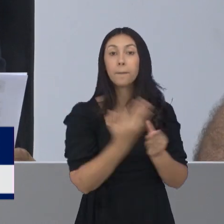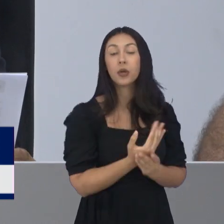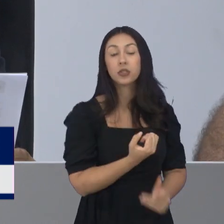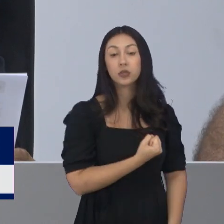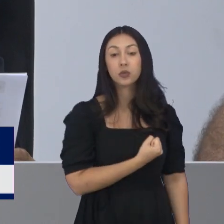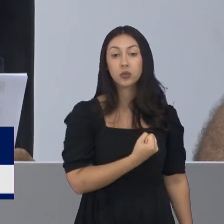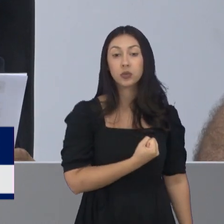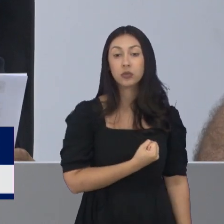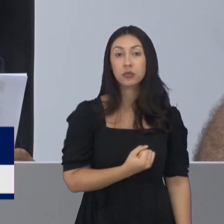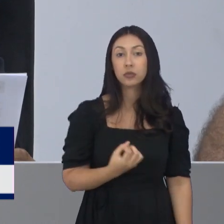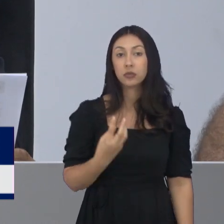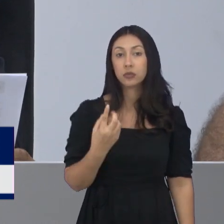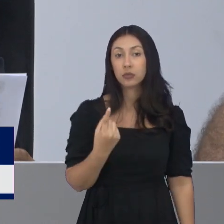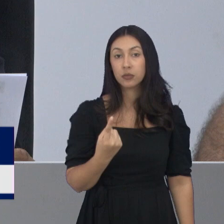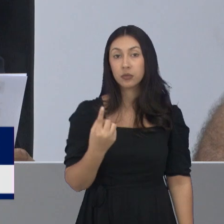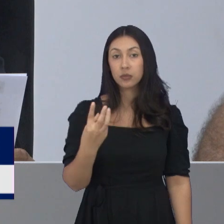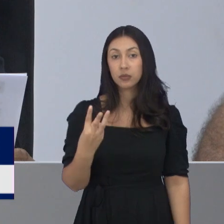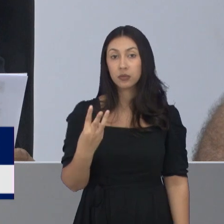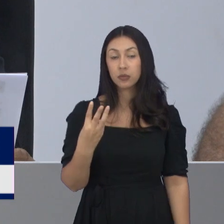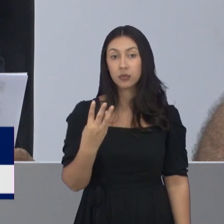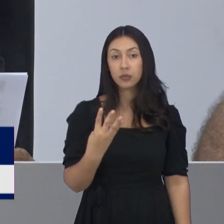número